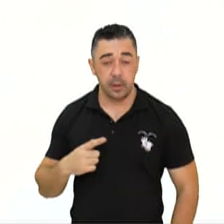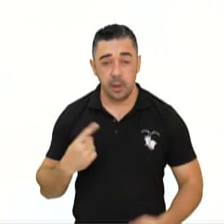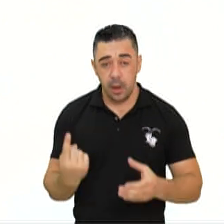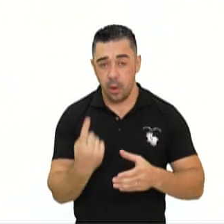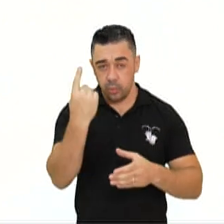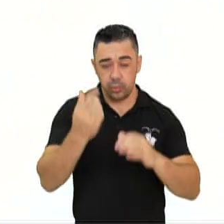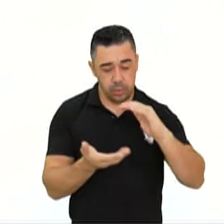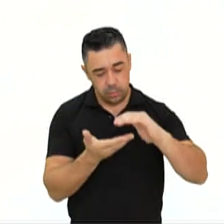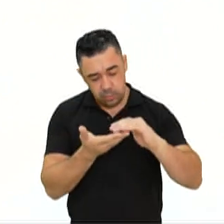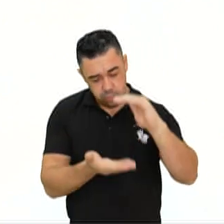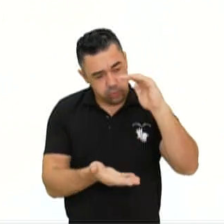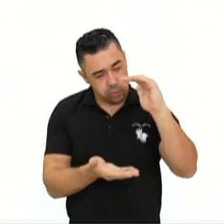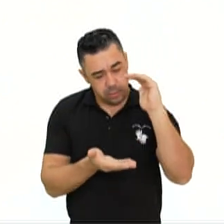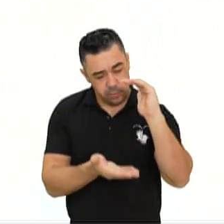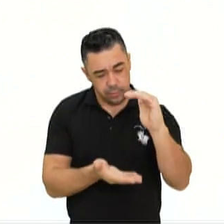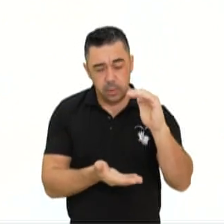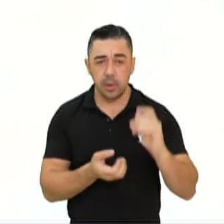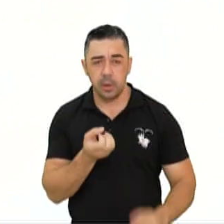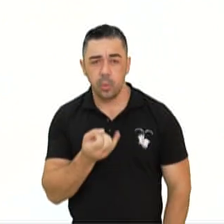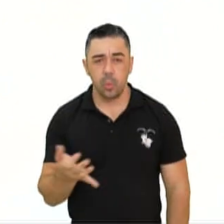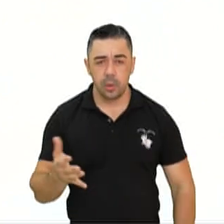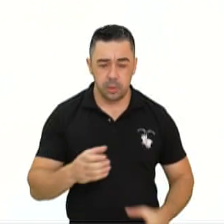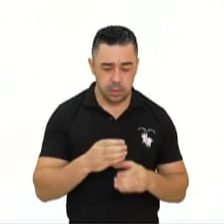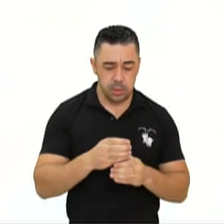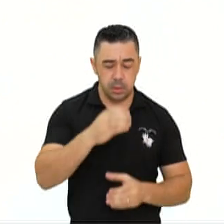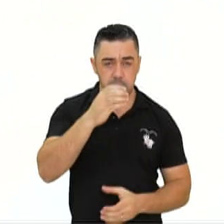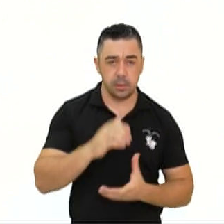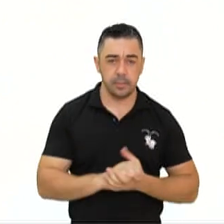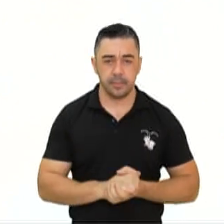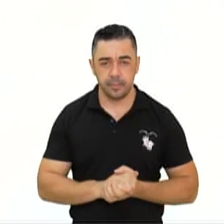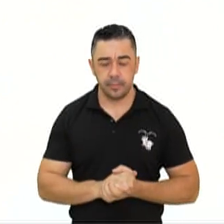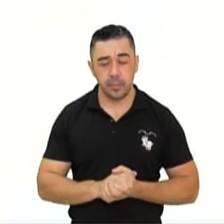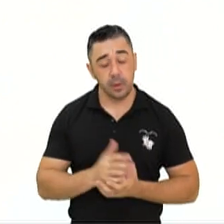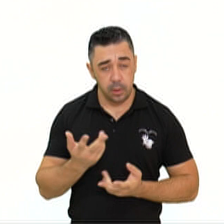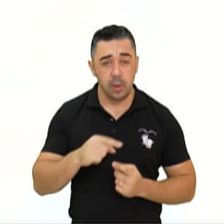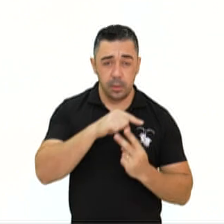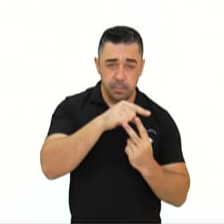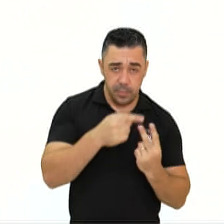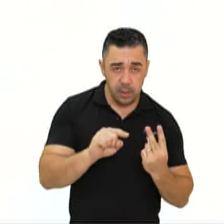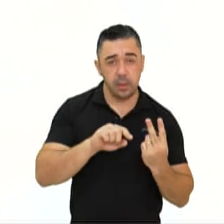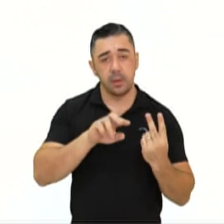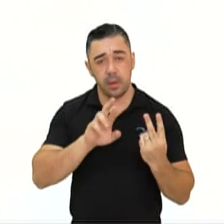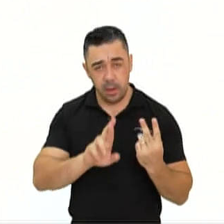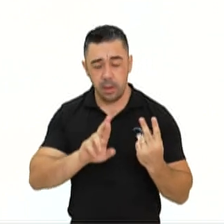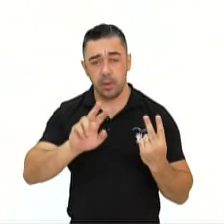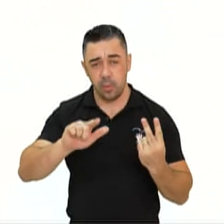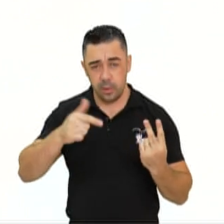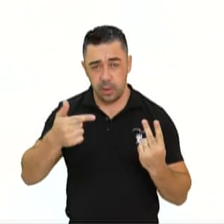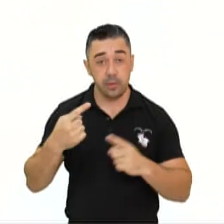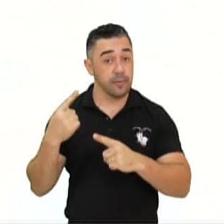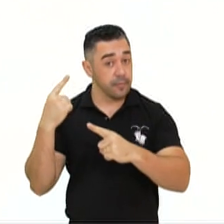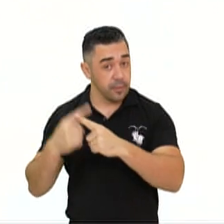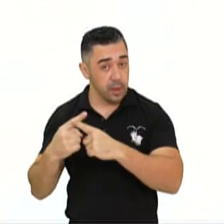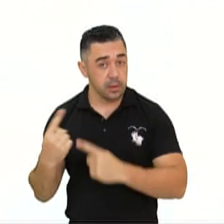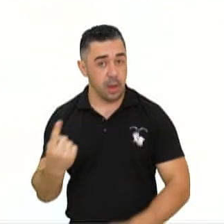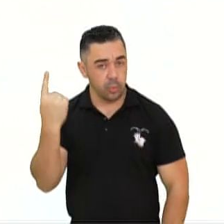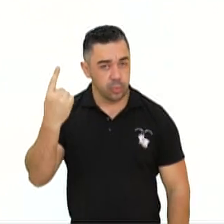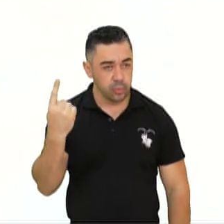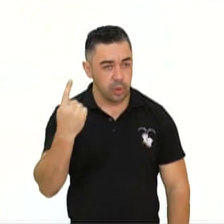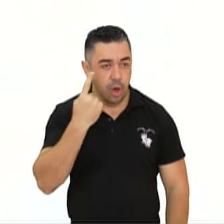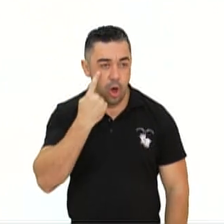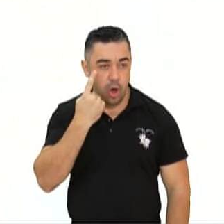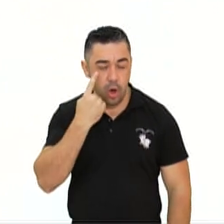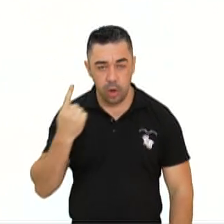eu tiver que calcular o volume de um cilindro, nós vamos fazer πr ao quadrado vezes a altura. Vamos lá,